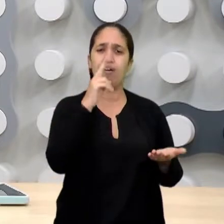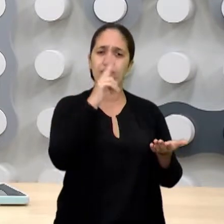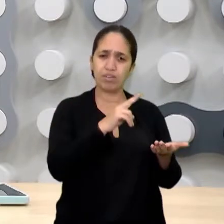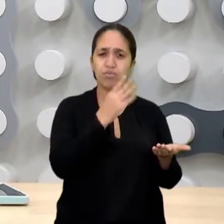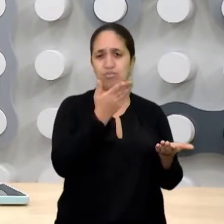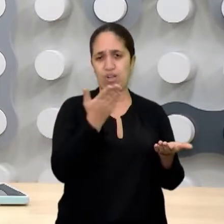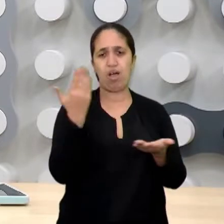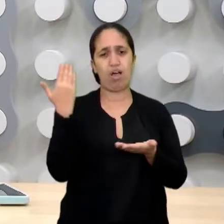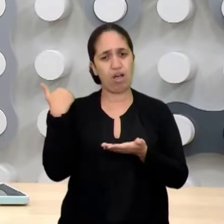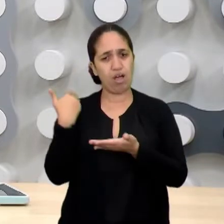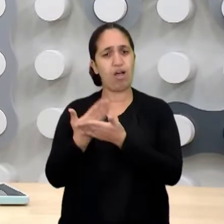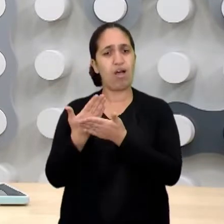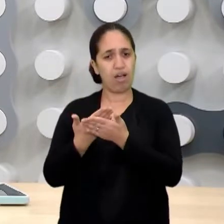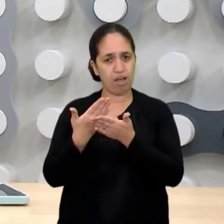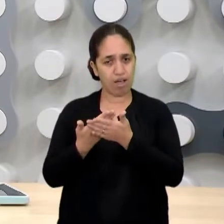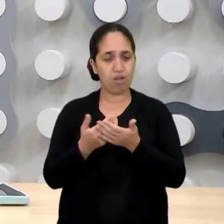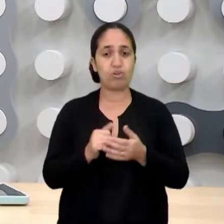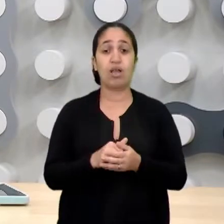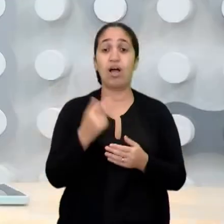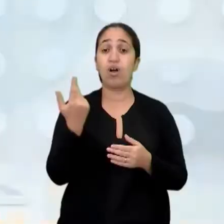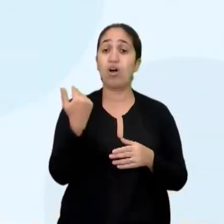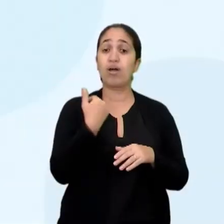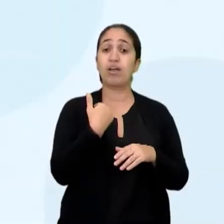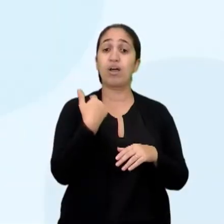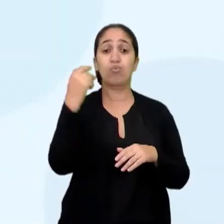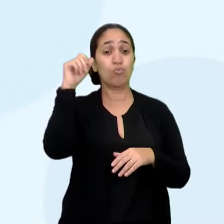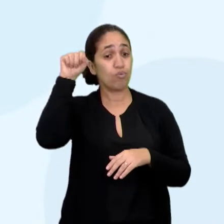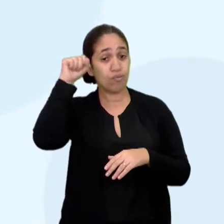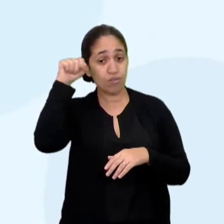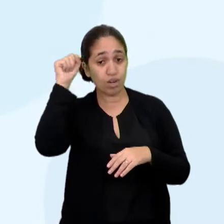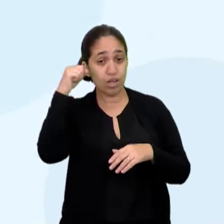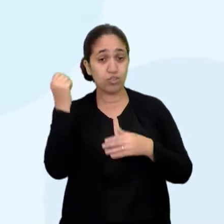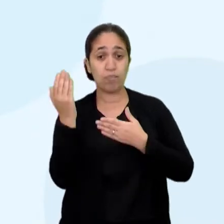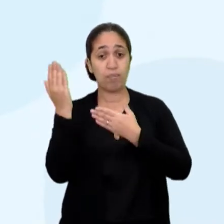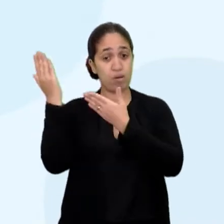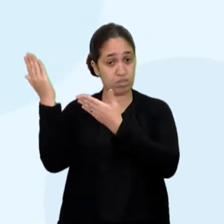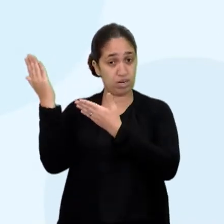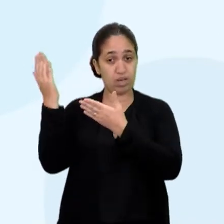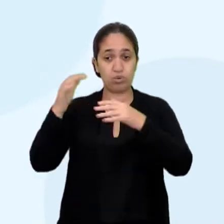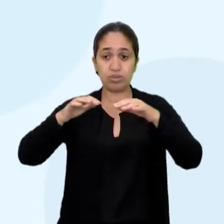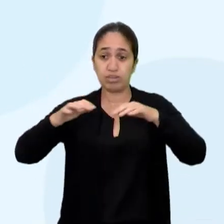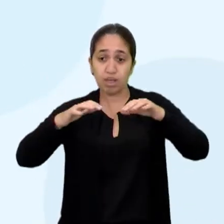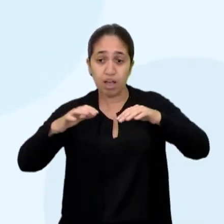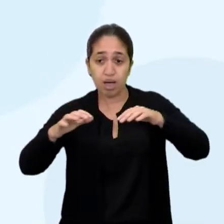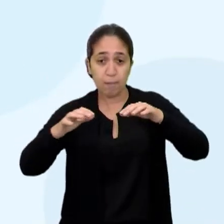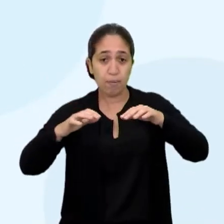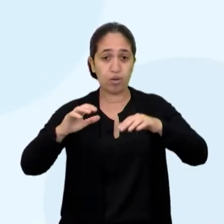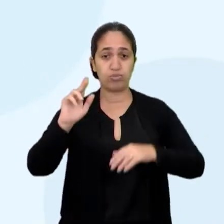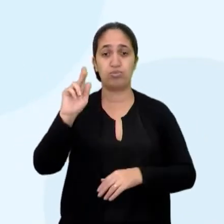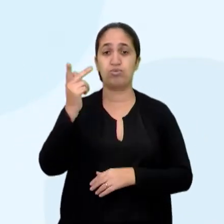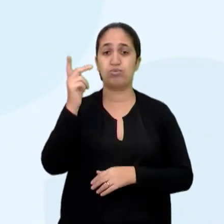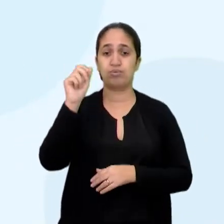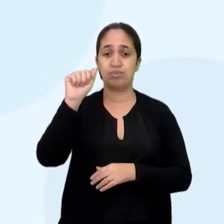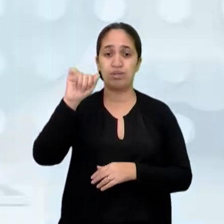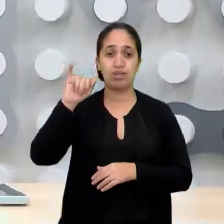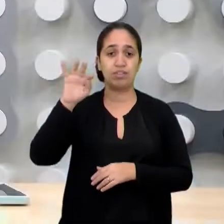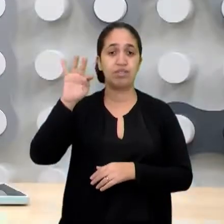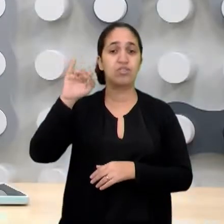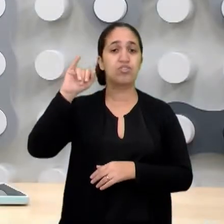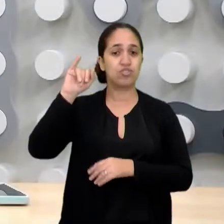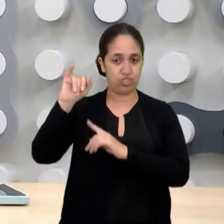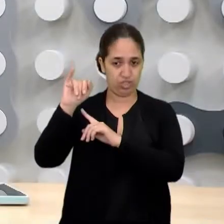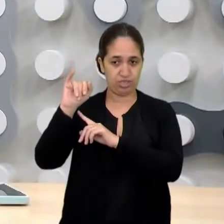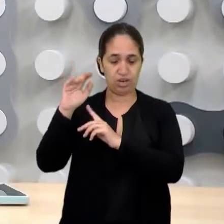algumas aulas. Agora eu vou mostrar para vocês um vídeo, né, sobre o terremoto que aconteceu no Haiti, né, mas depois